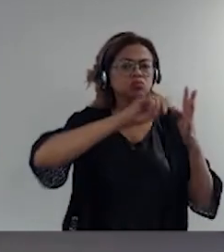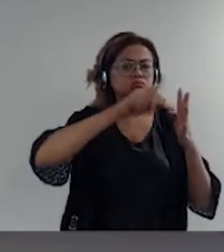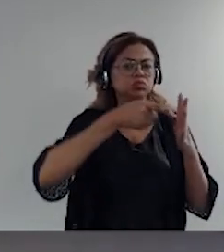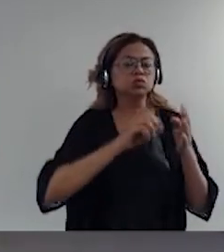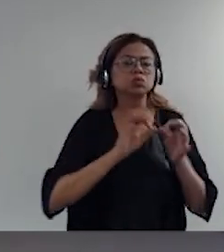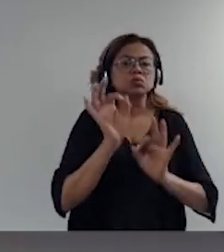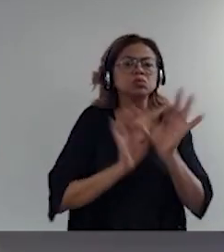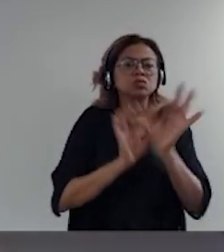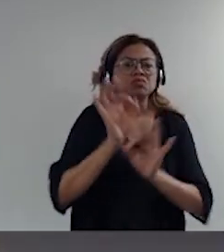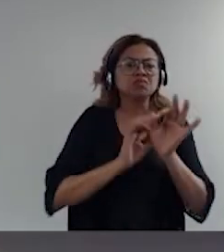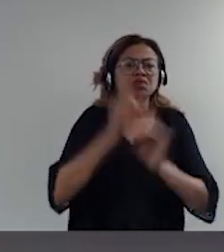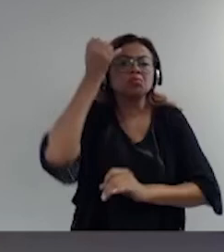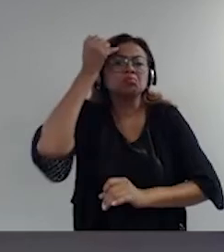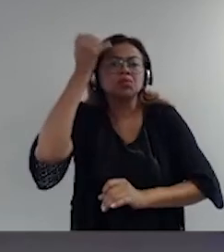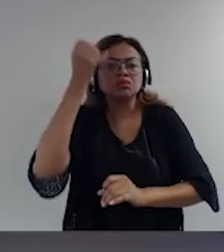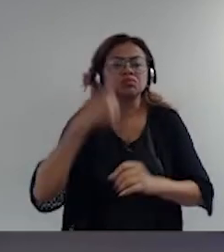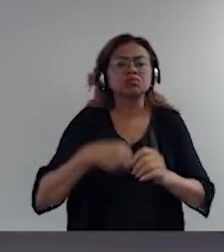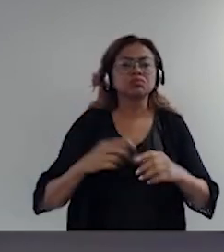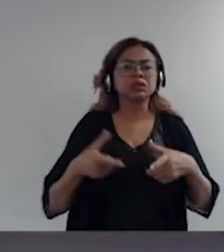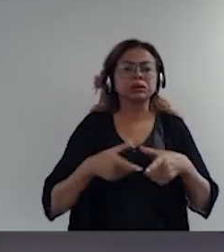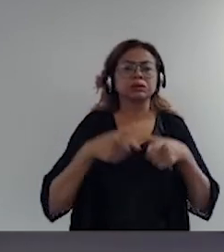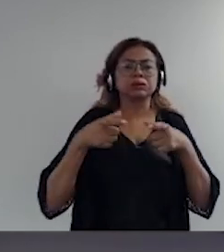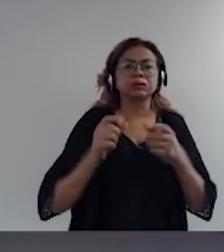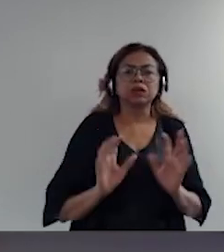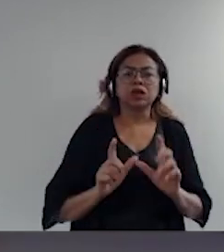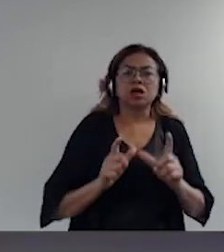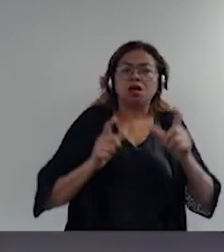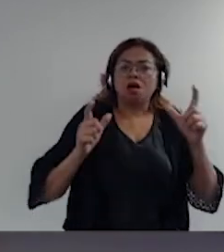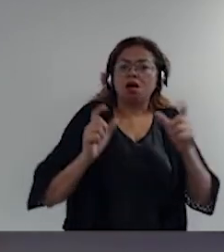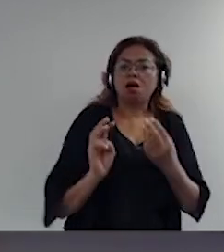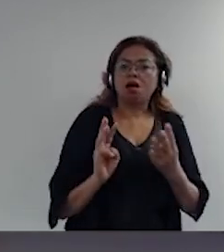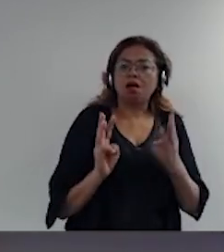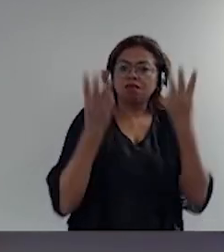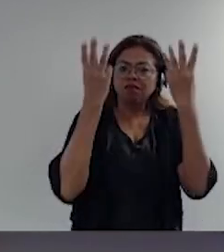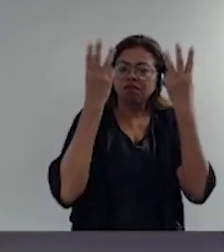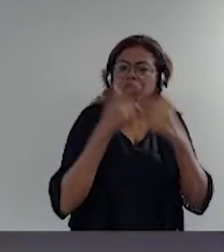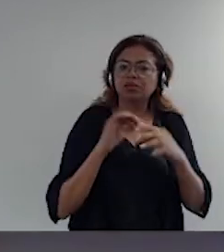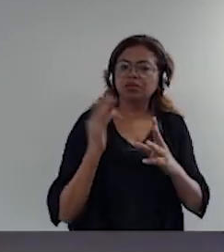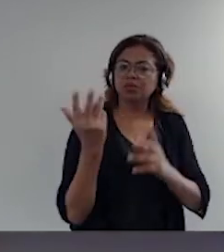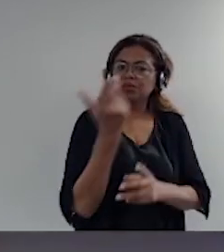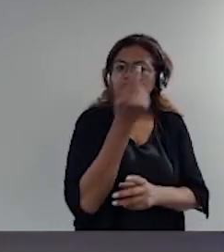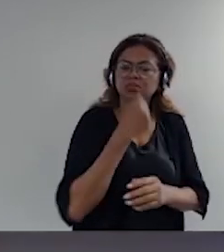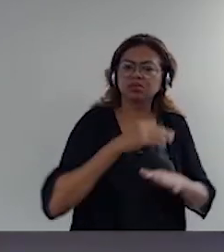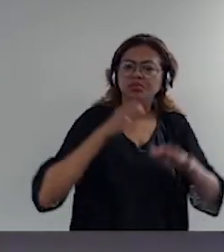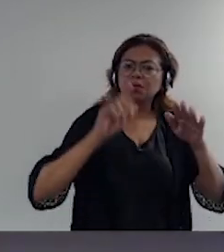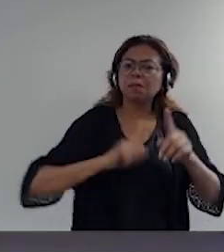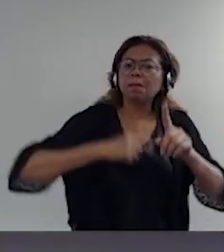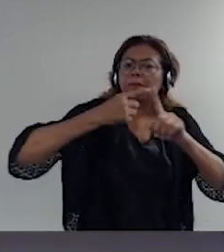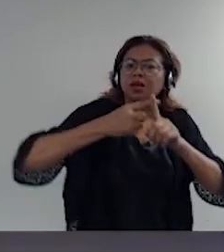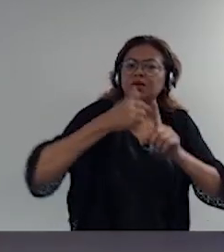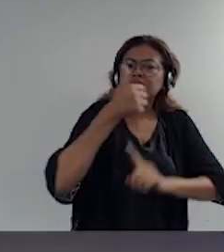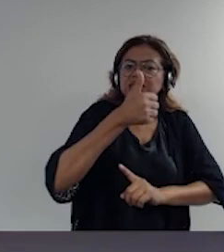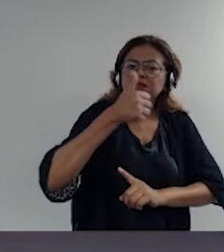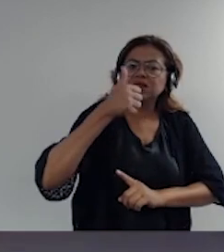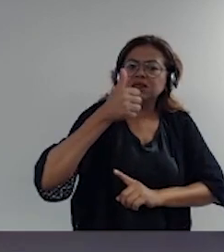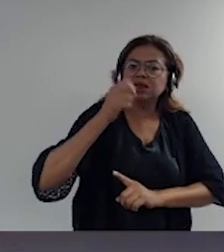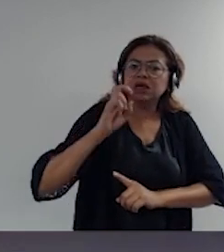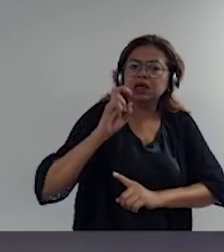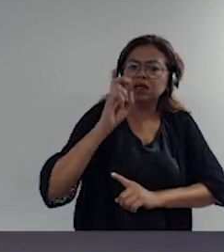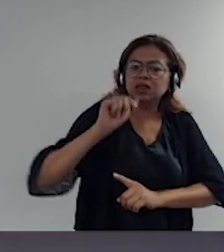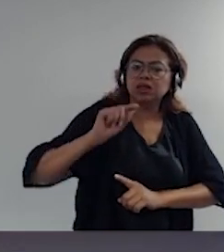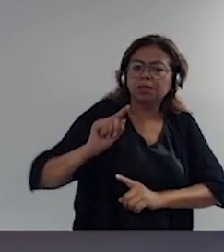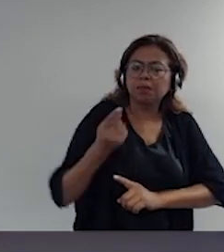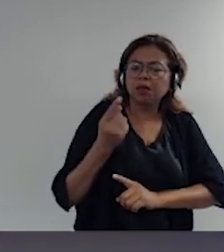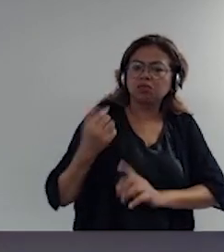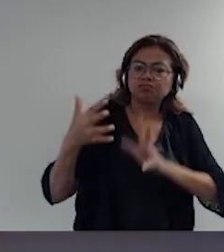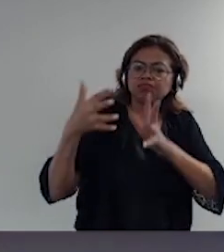organizadores e idealizadores desse grande encontro, que reuniu mais de 115 mil participantes e